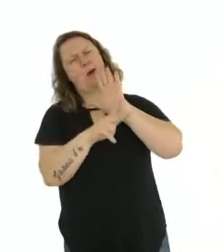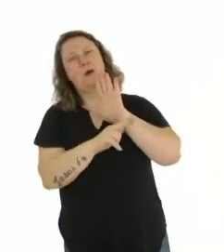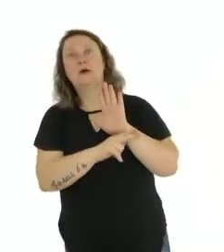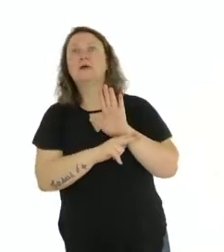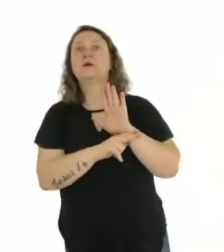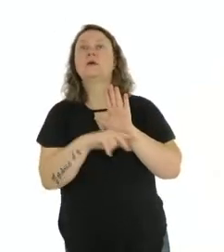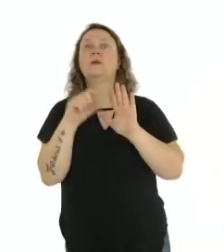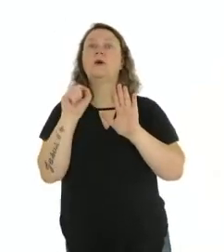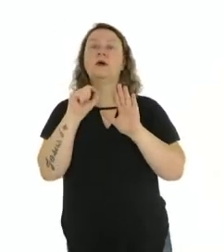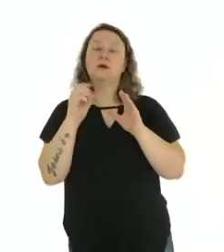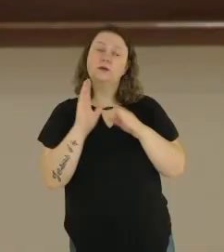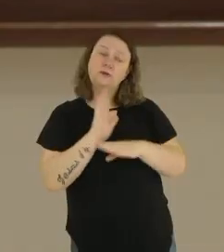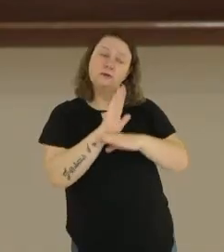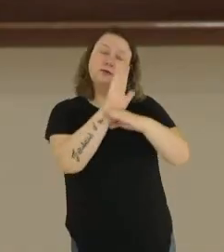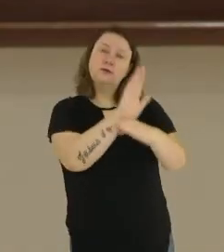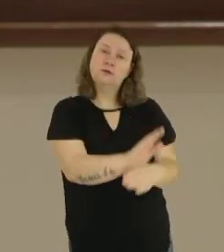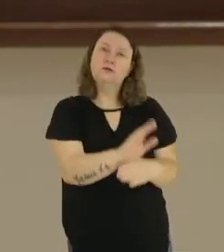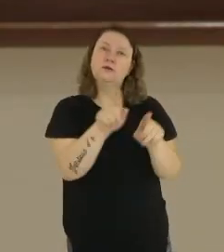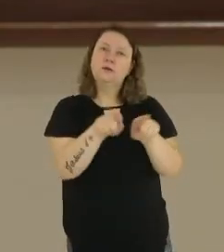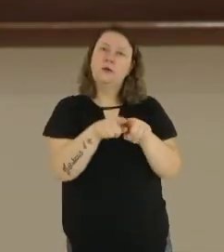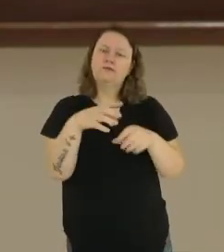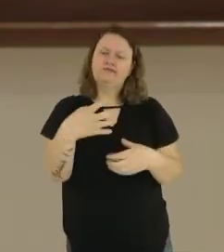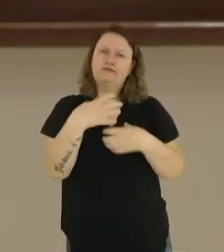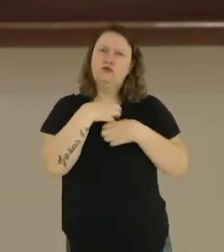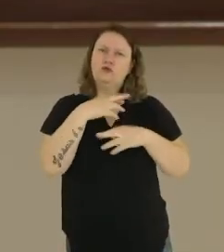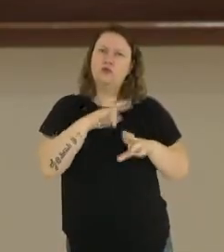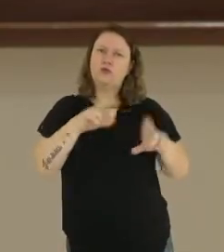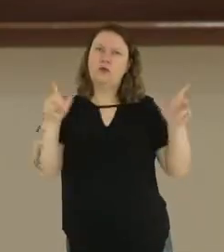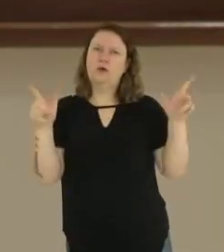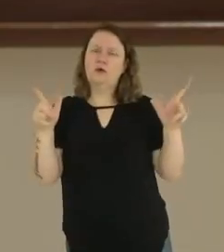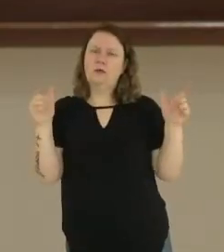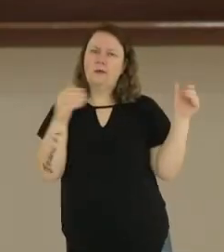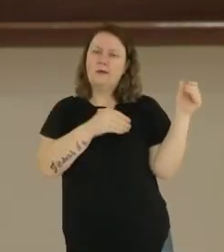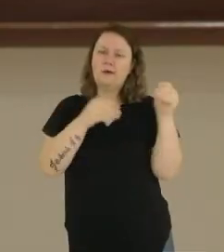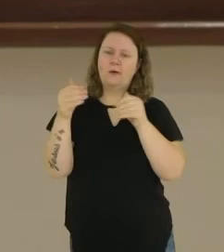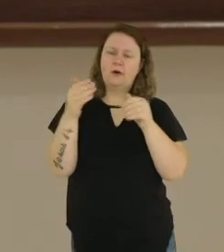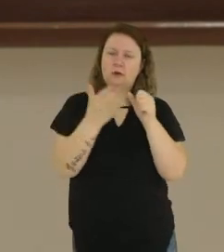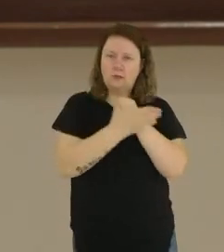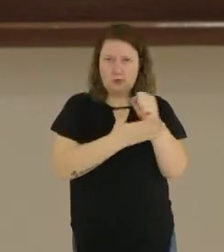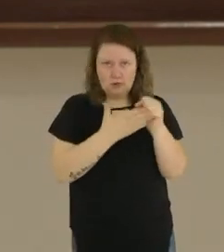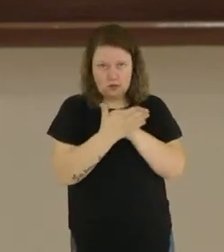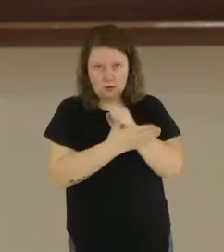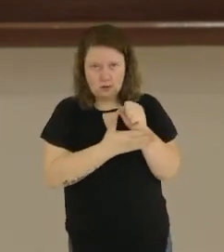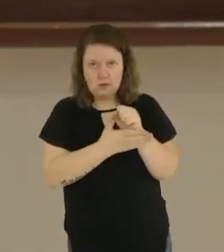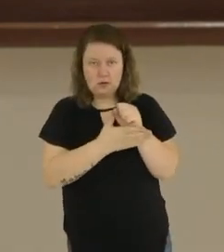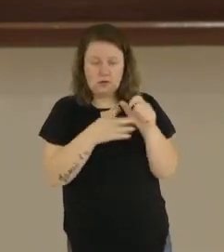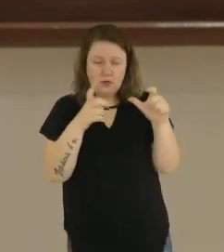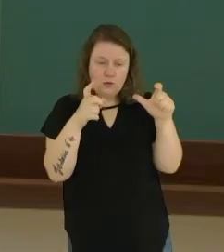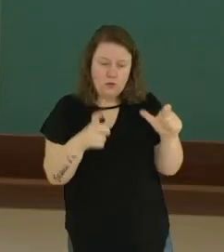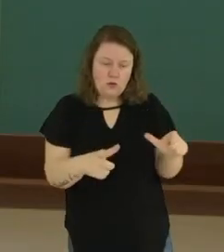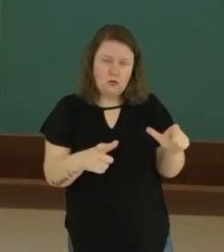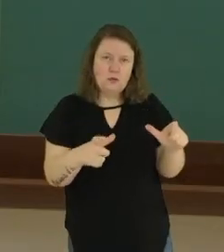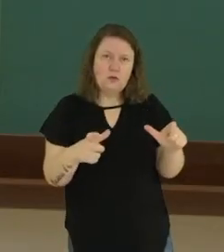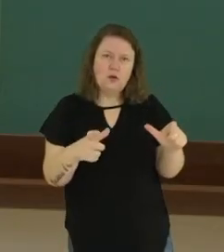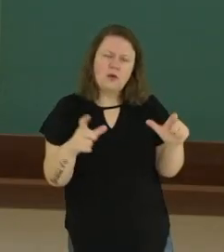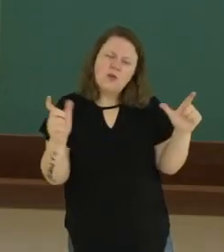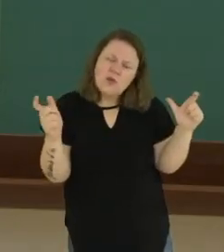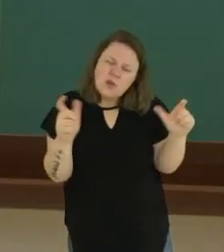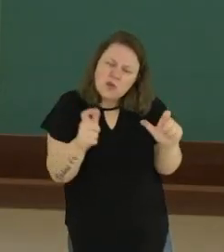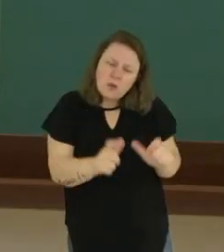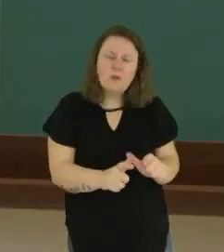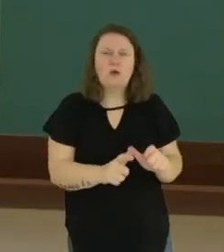implementar um novo tipo de imigração aqui no Brasil, né, baseada na pequena propriedade e na policultura.